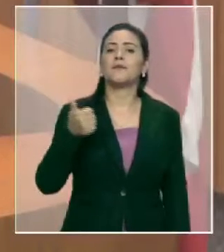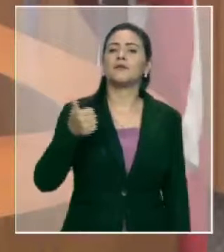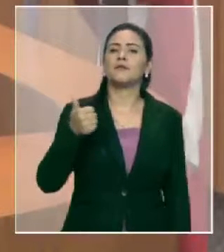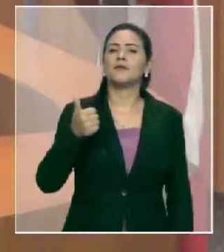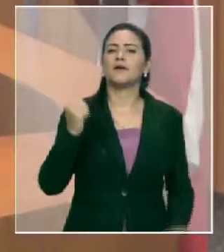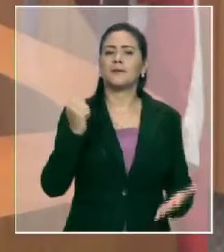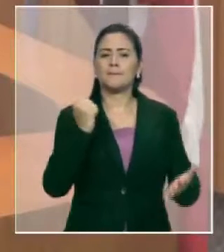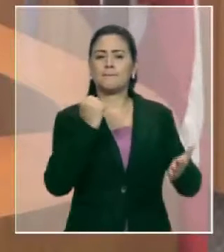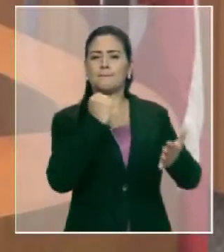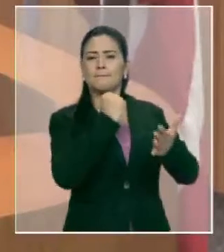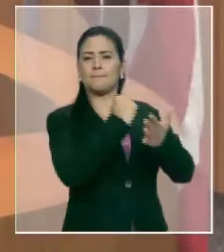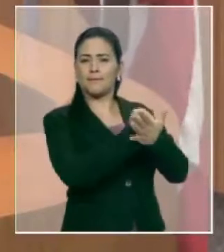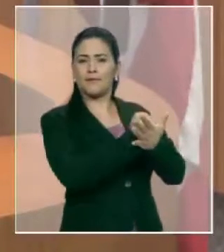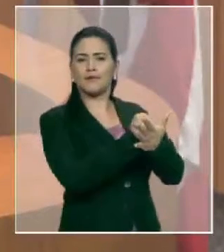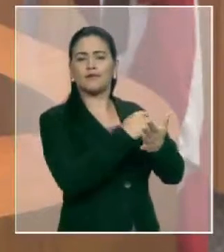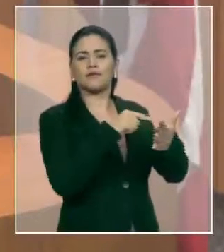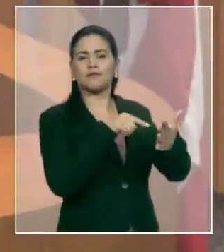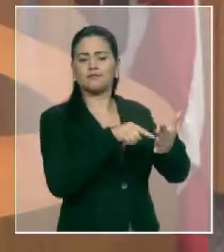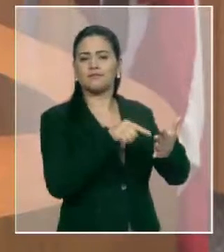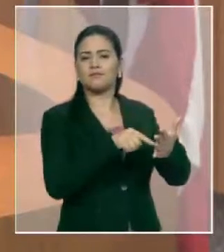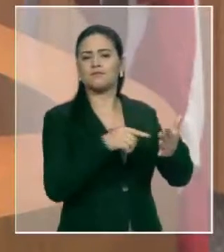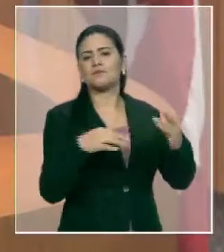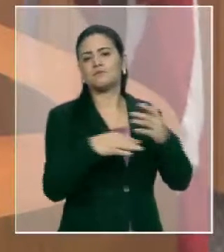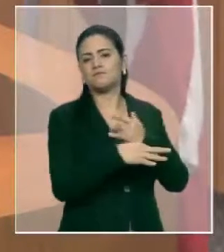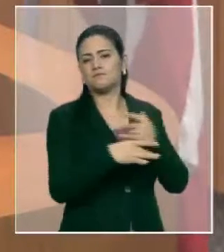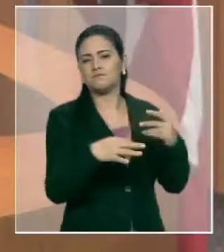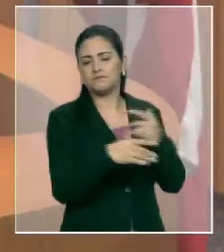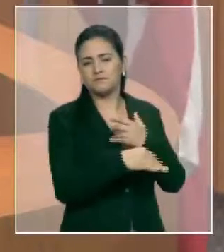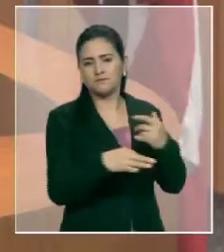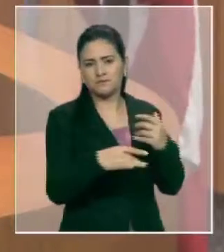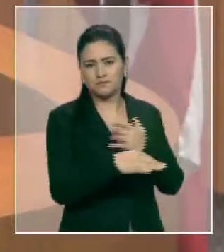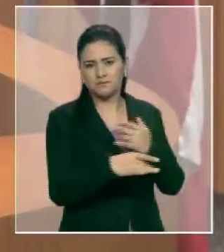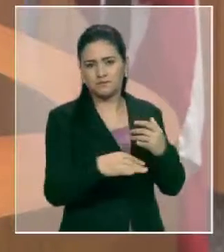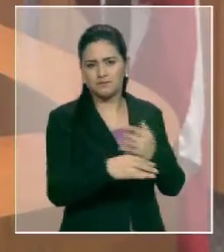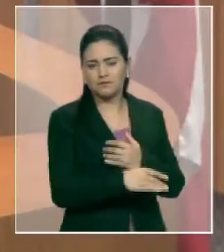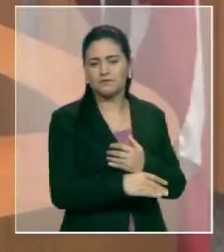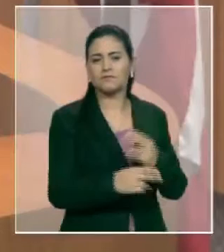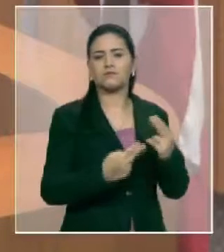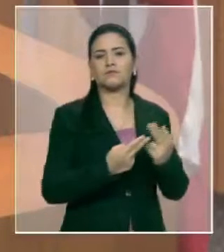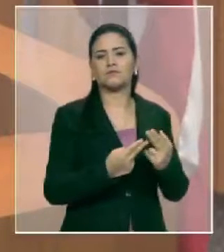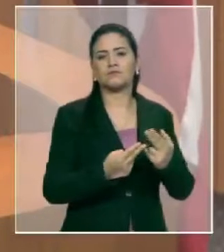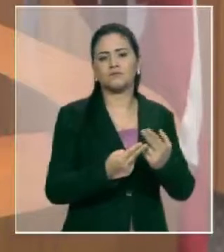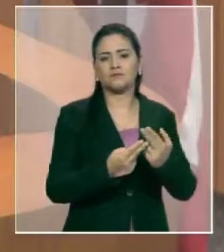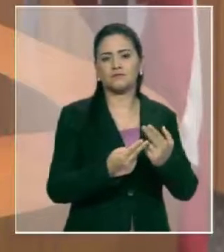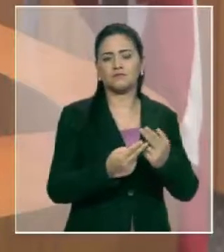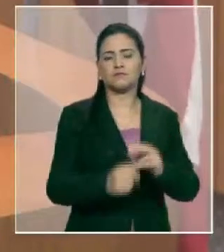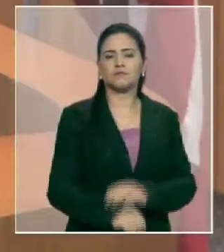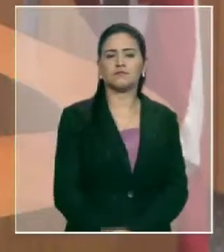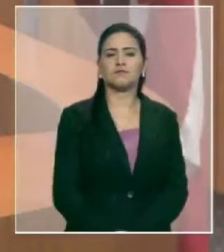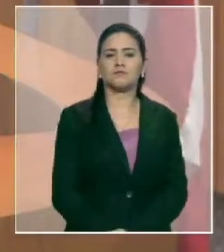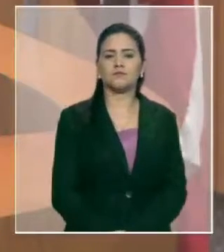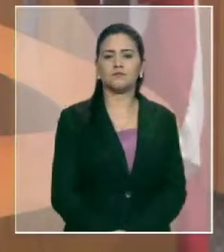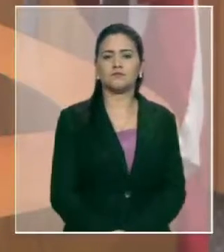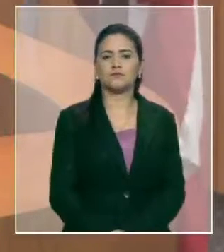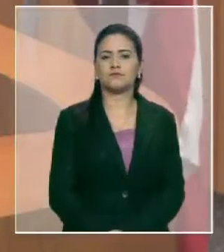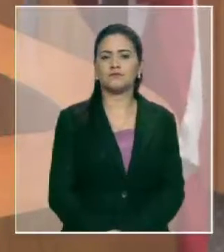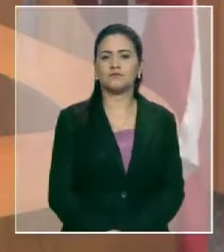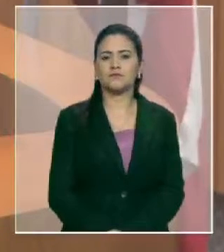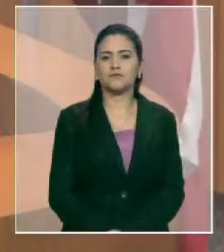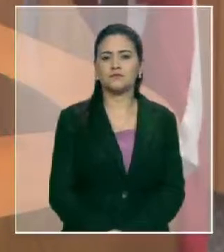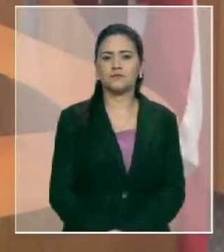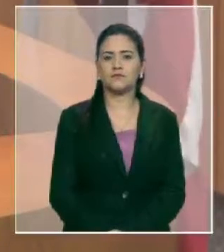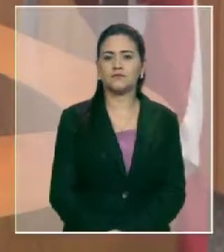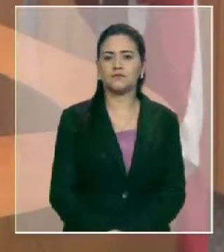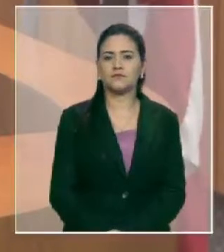Timon. Dona Mudoca também era membro